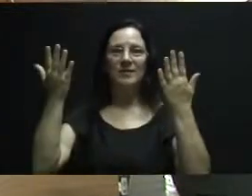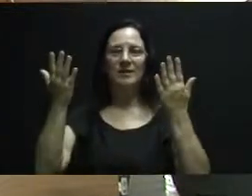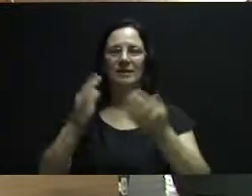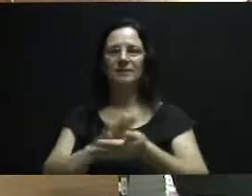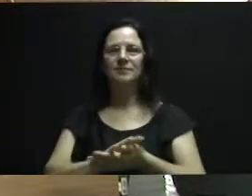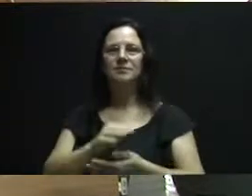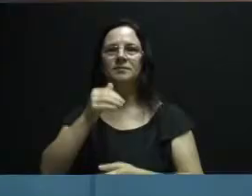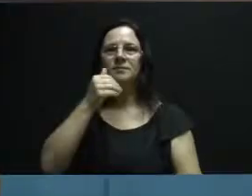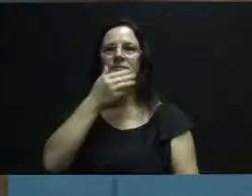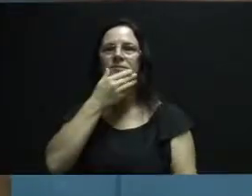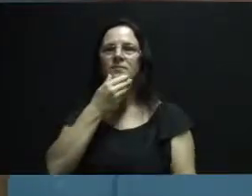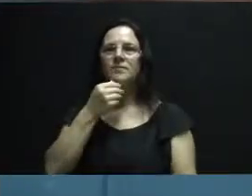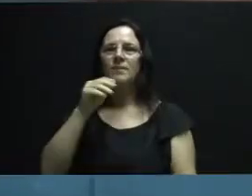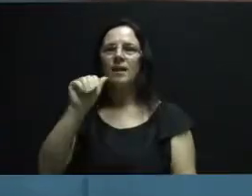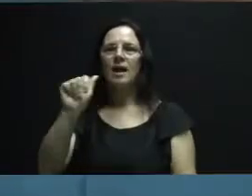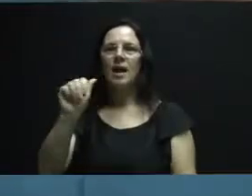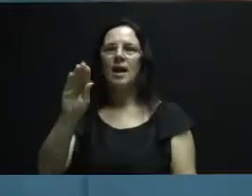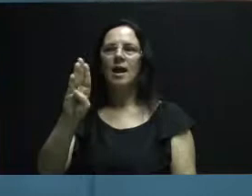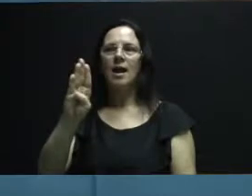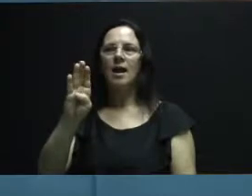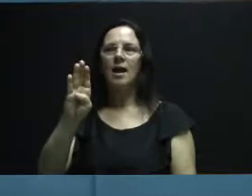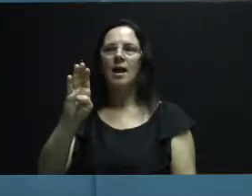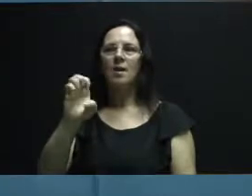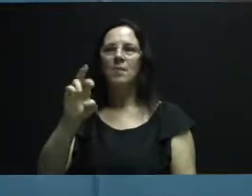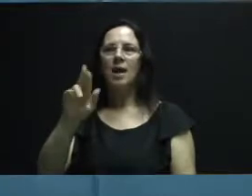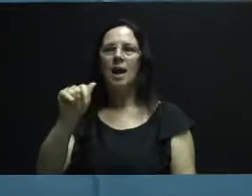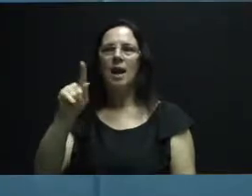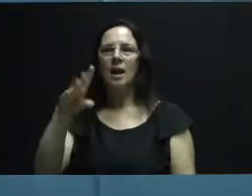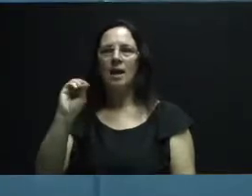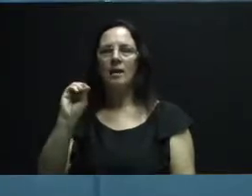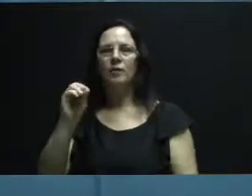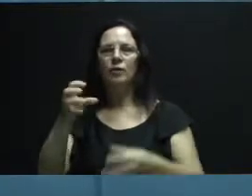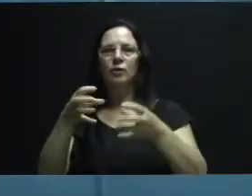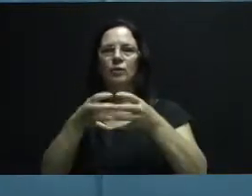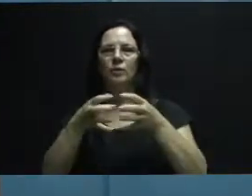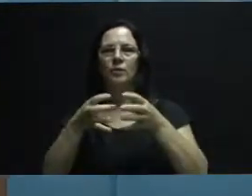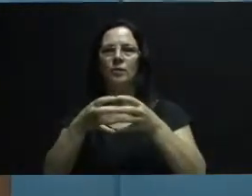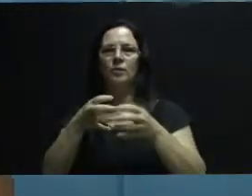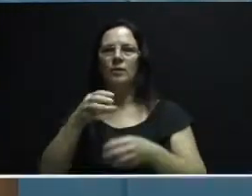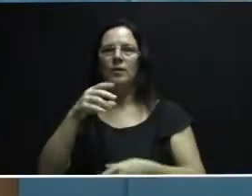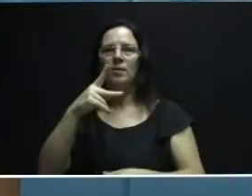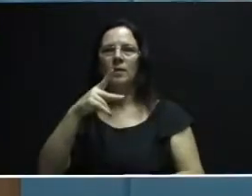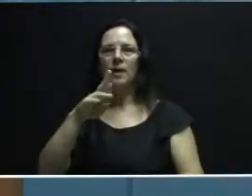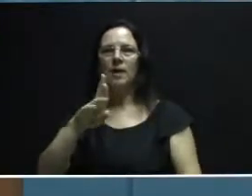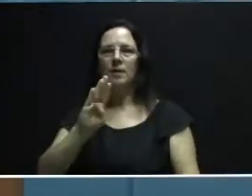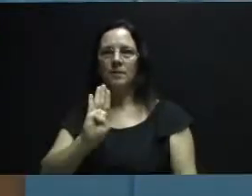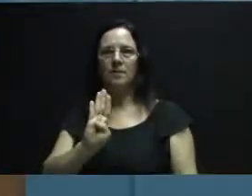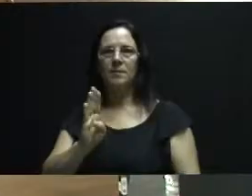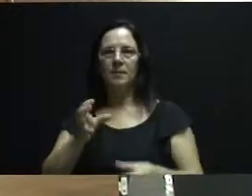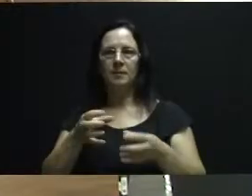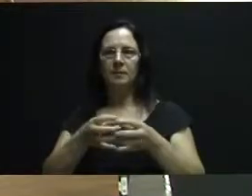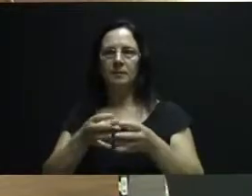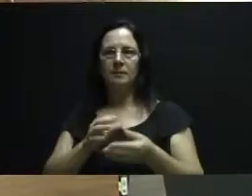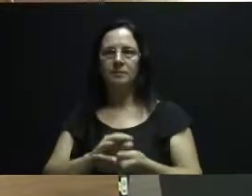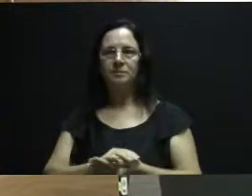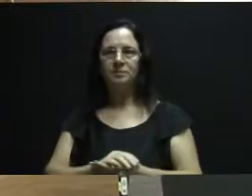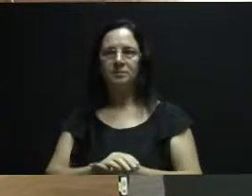é Abelardo Tertuliano Sampaio, indicado pela bancada do PRB.